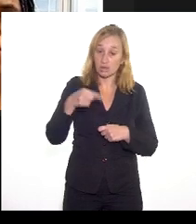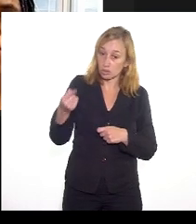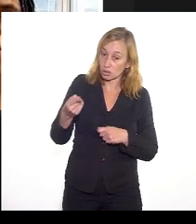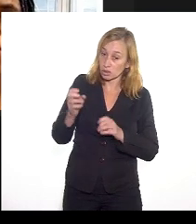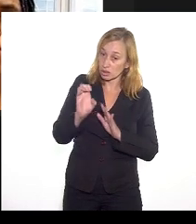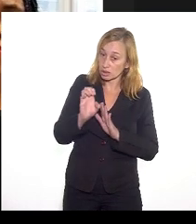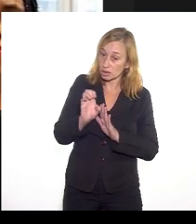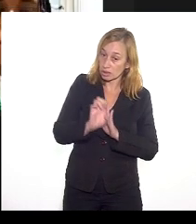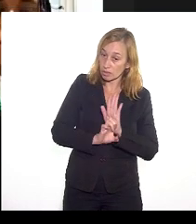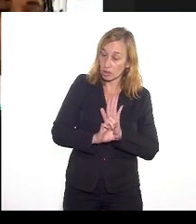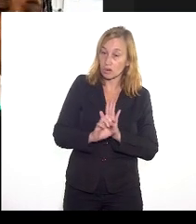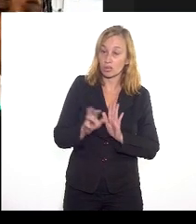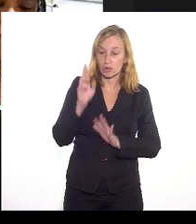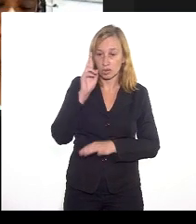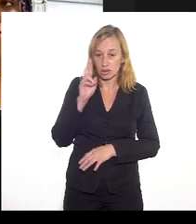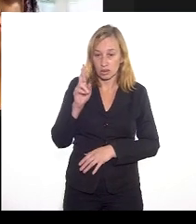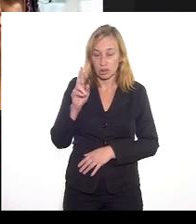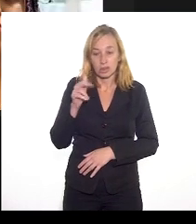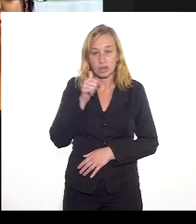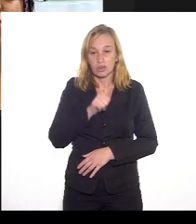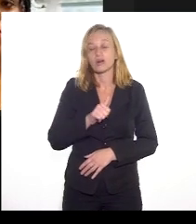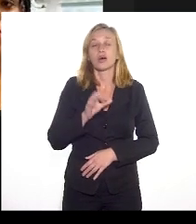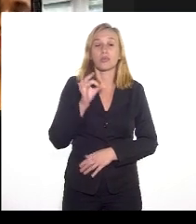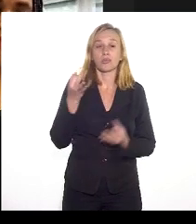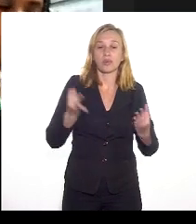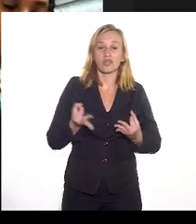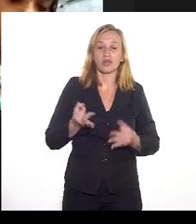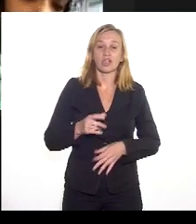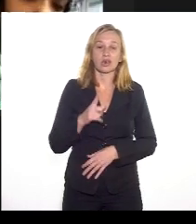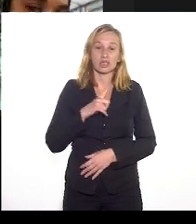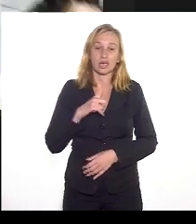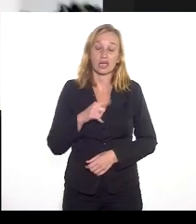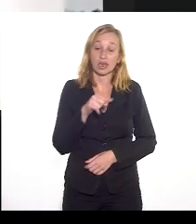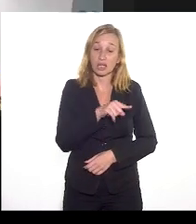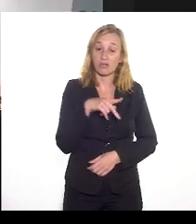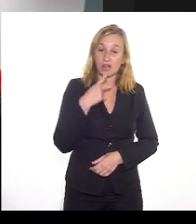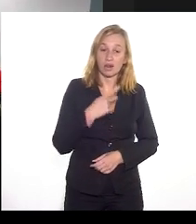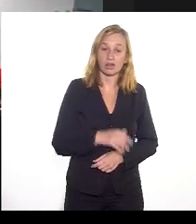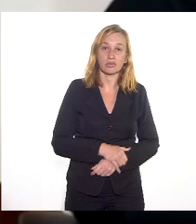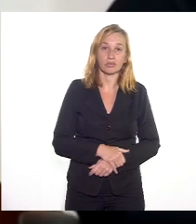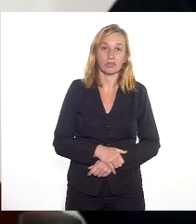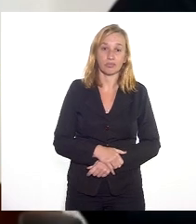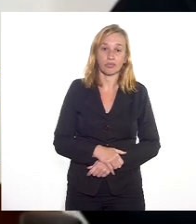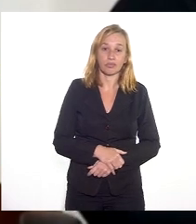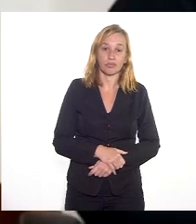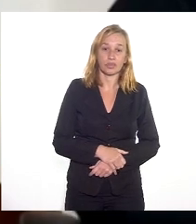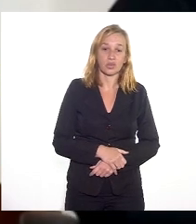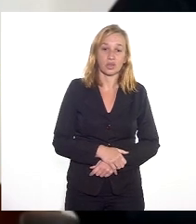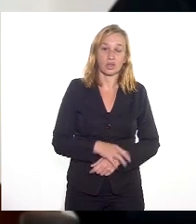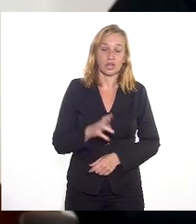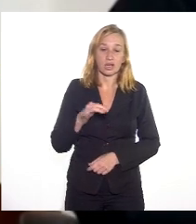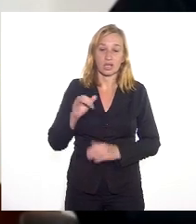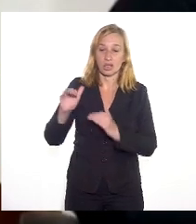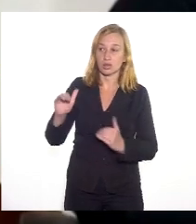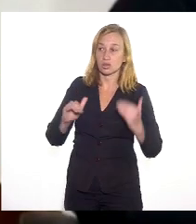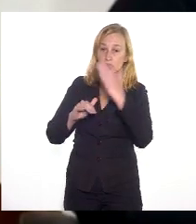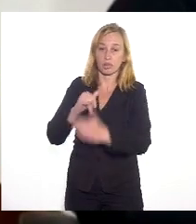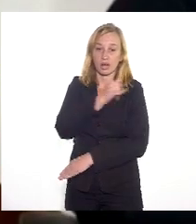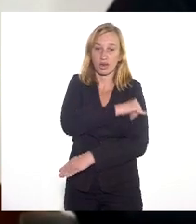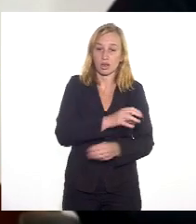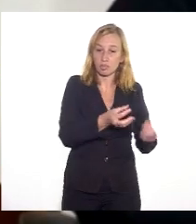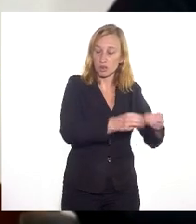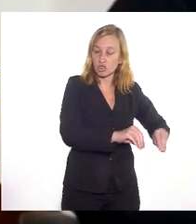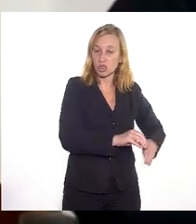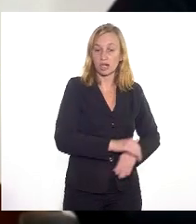Excelência. Perfeito. Então, tem a que fala das receitas do Supera Rio, que está